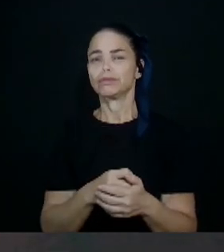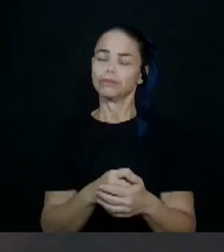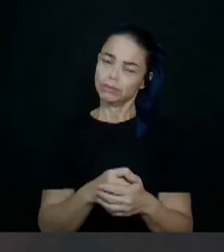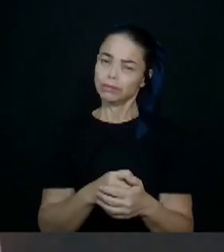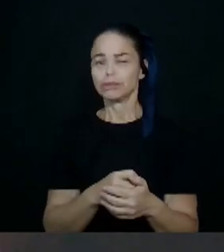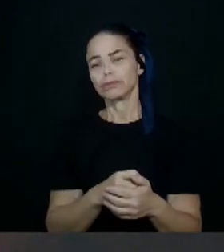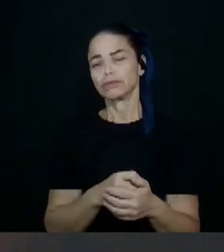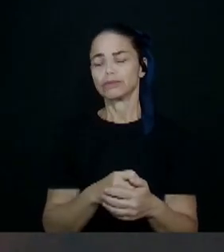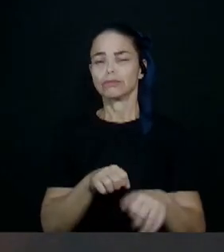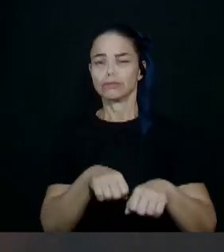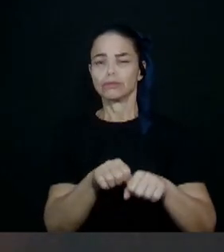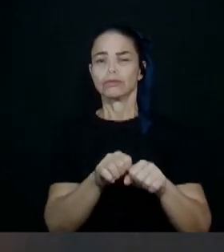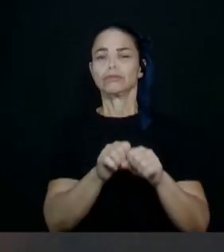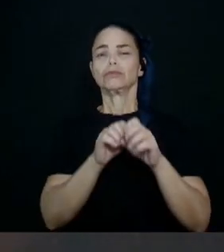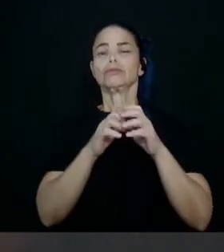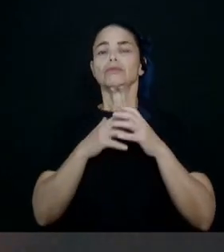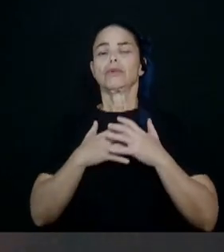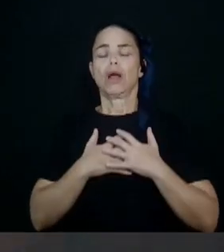laboral,